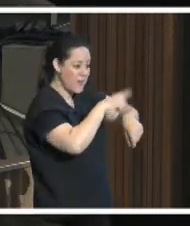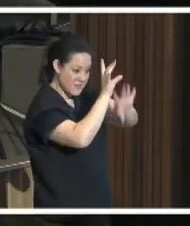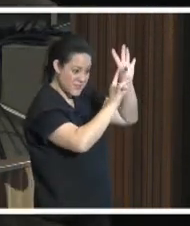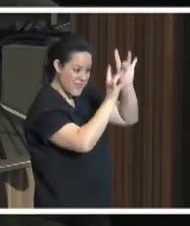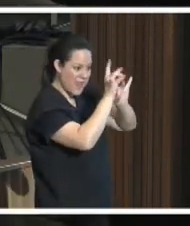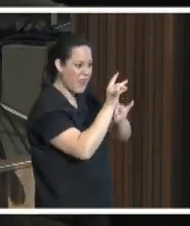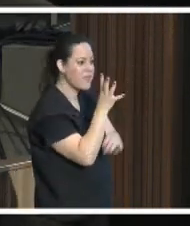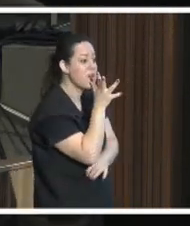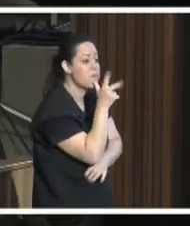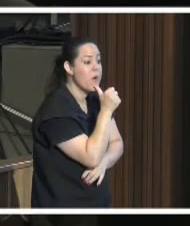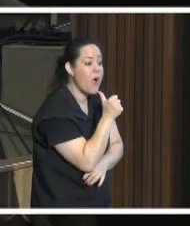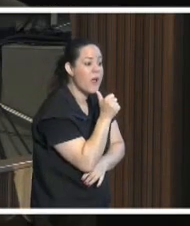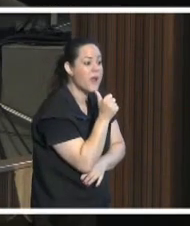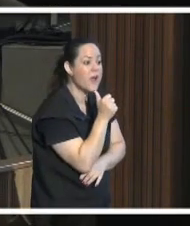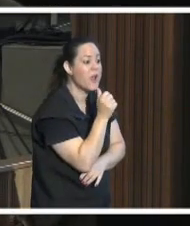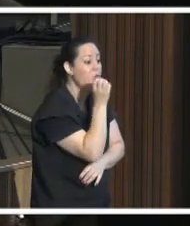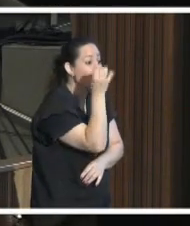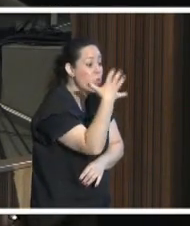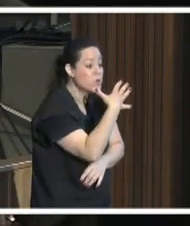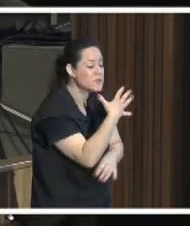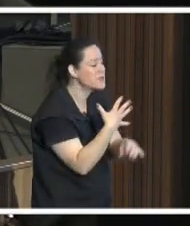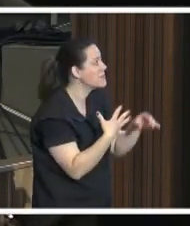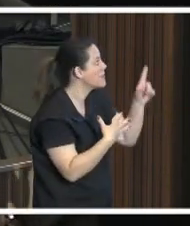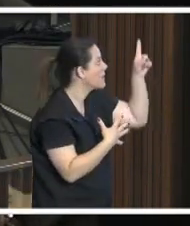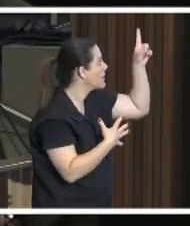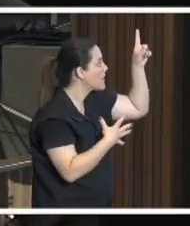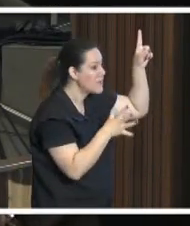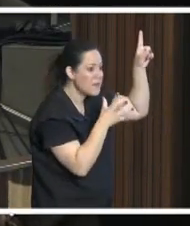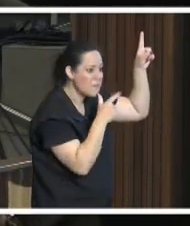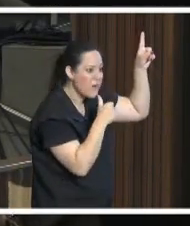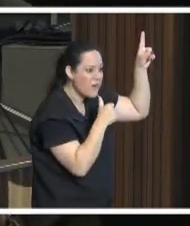leva anos-luz de tempo.